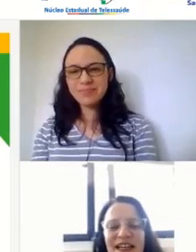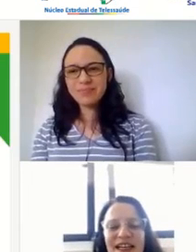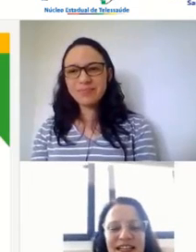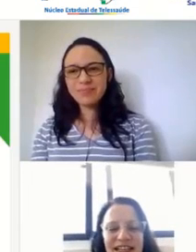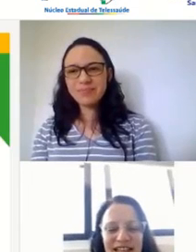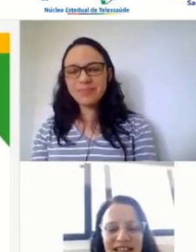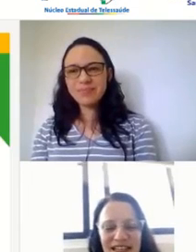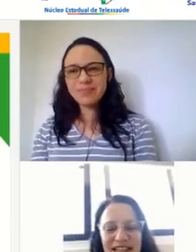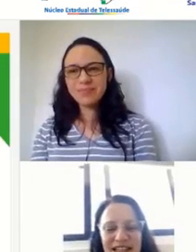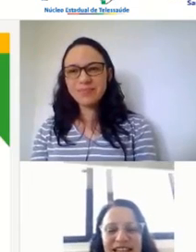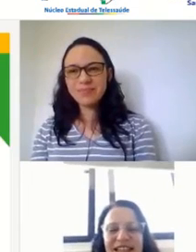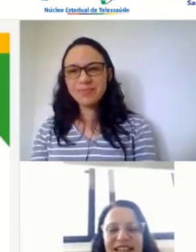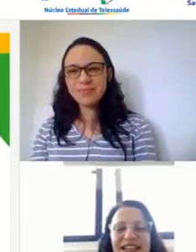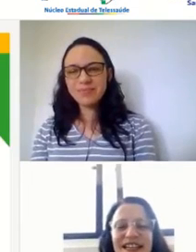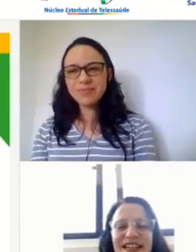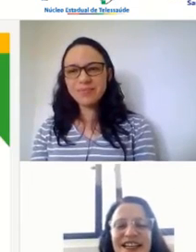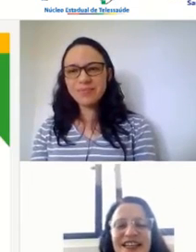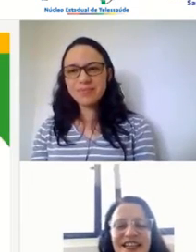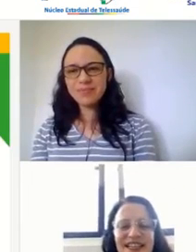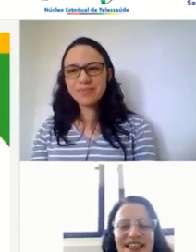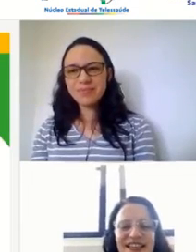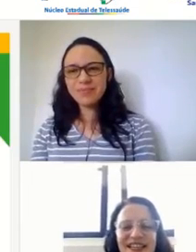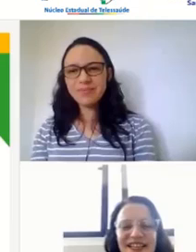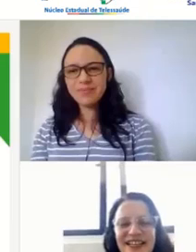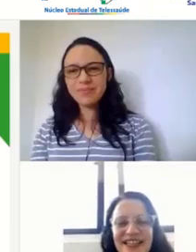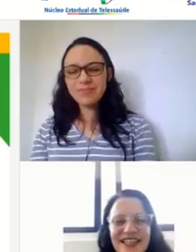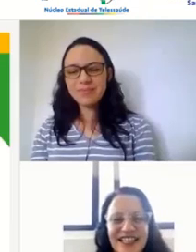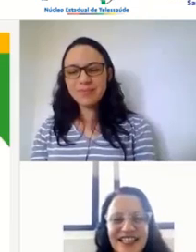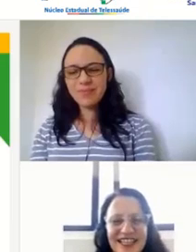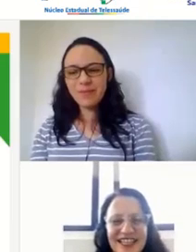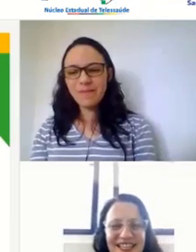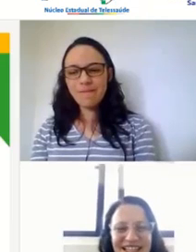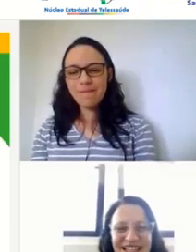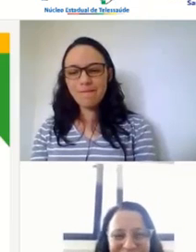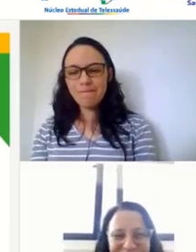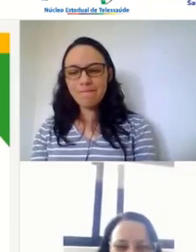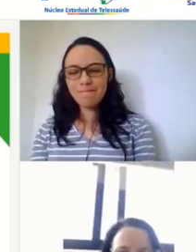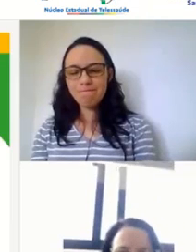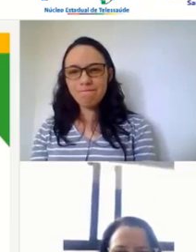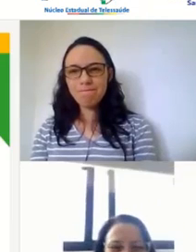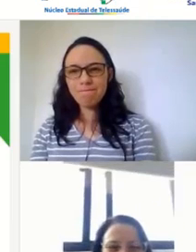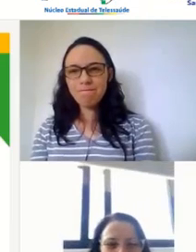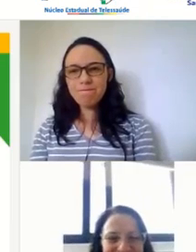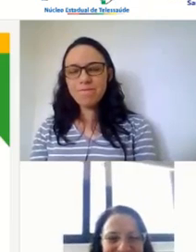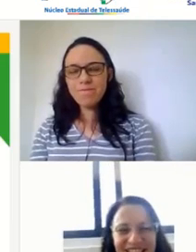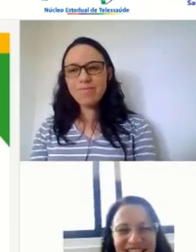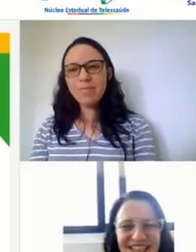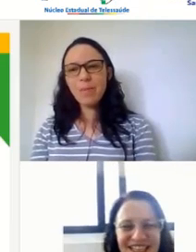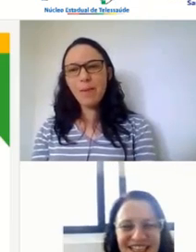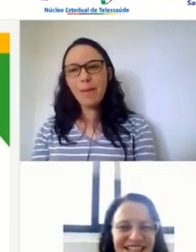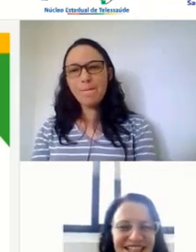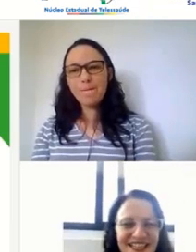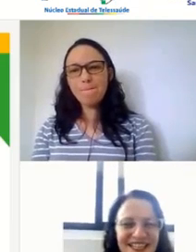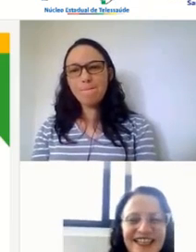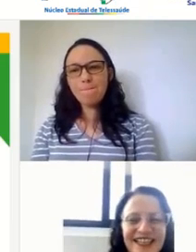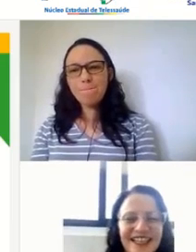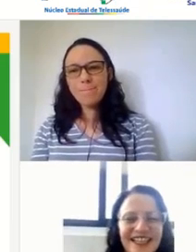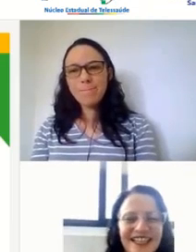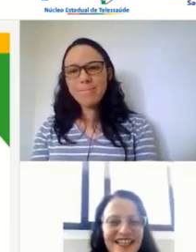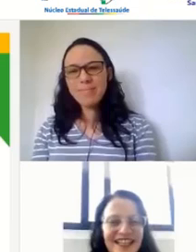professora magali tava muito orgulhosa de vocês tem whatsapp mas não conseguiu ser que bom então